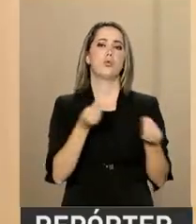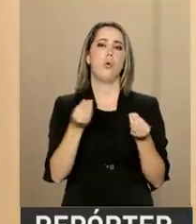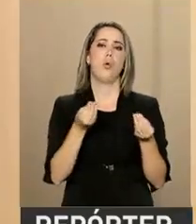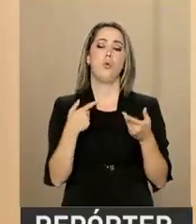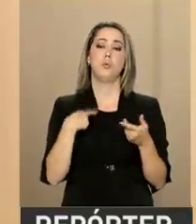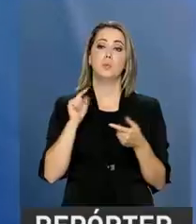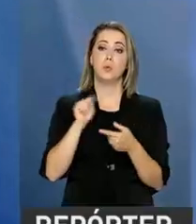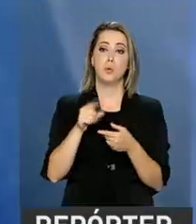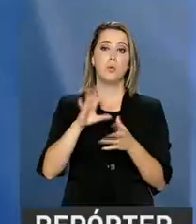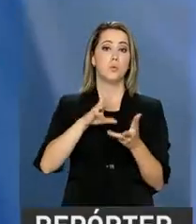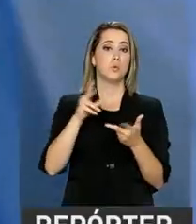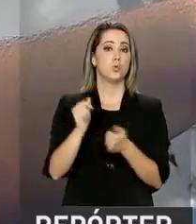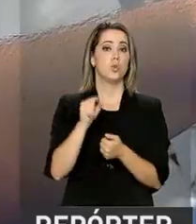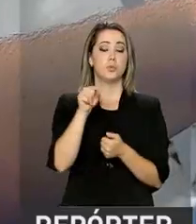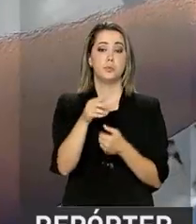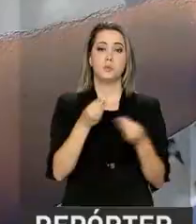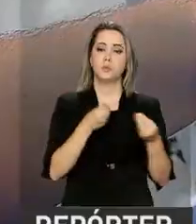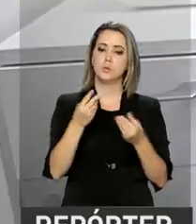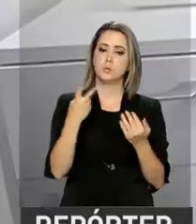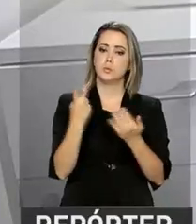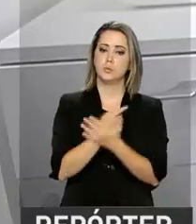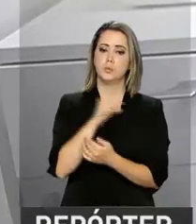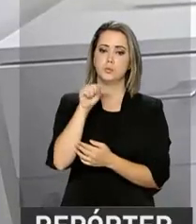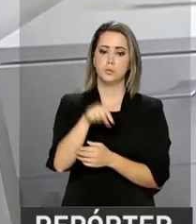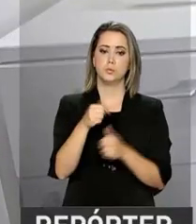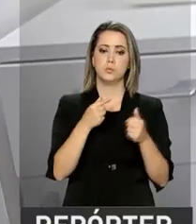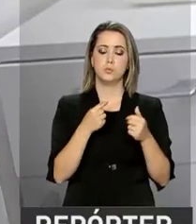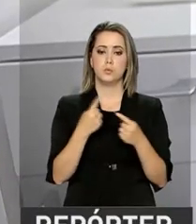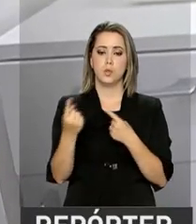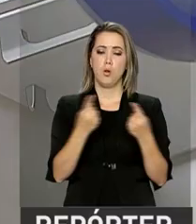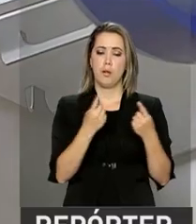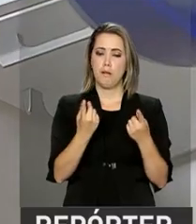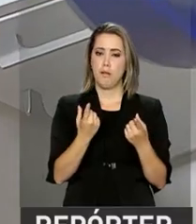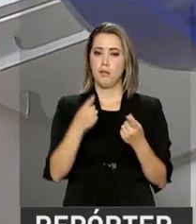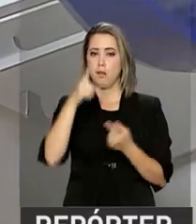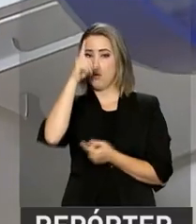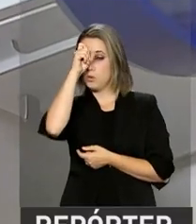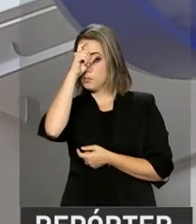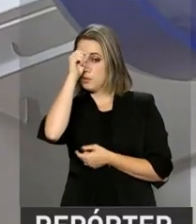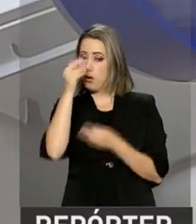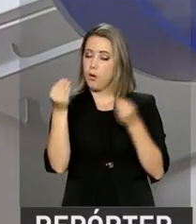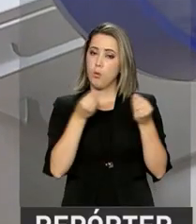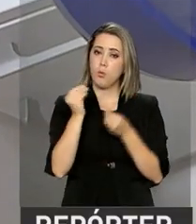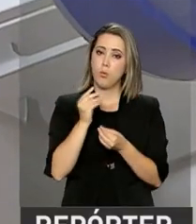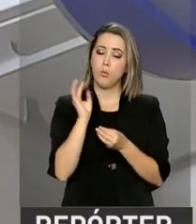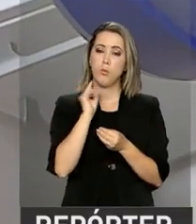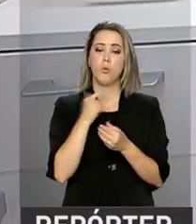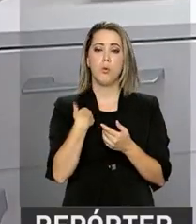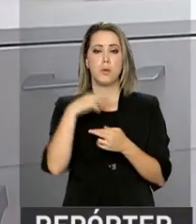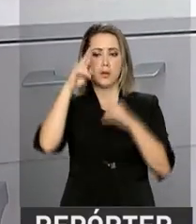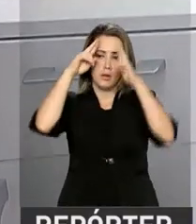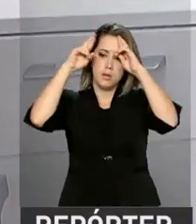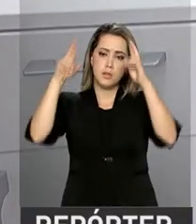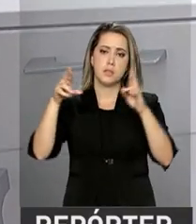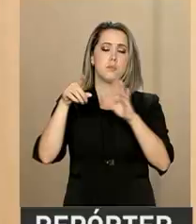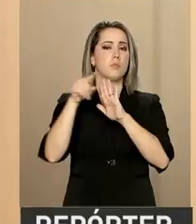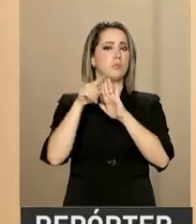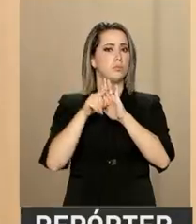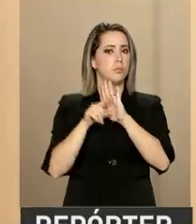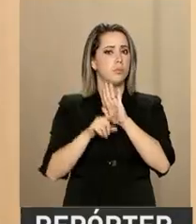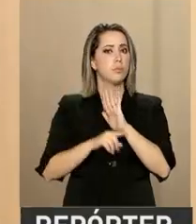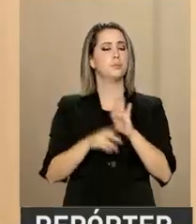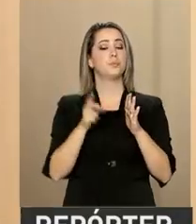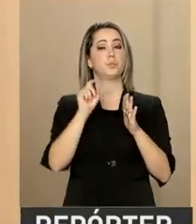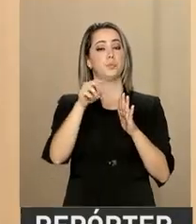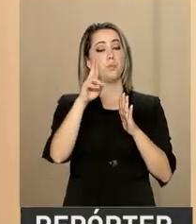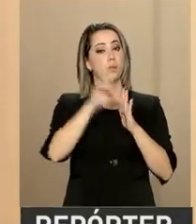qualidade internacional, como é que esses padrões de qualidade estão, como é que a clínica está com relação a esse determinado padrão de qualidade.